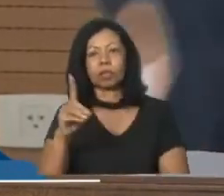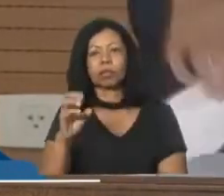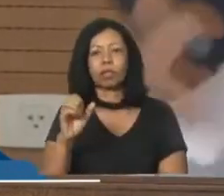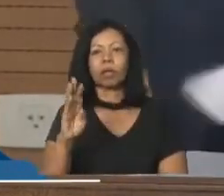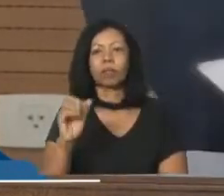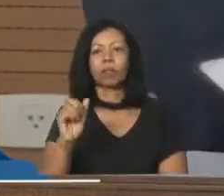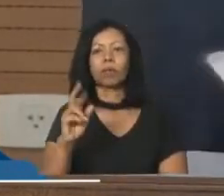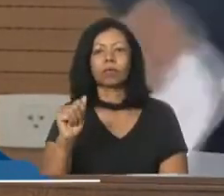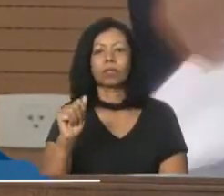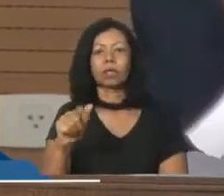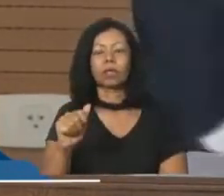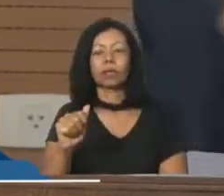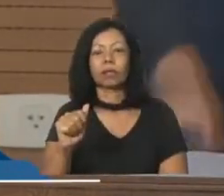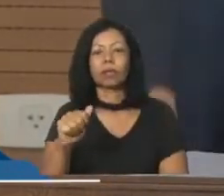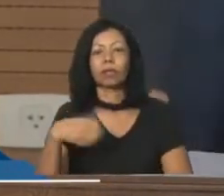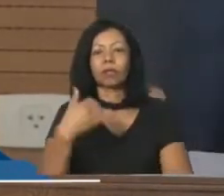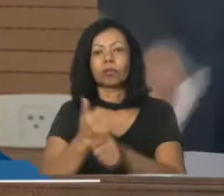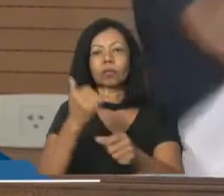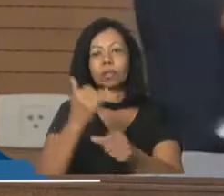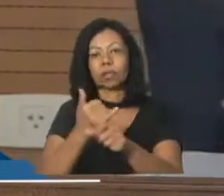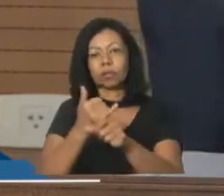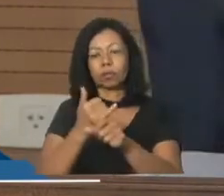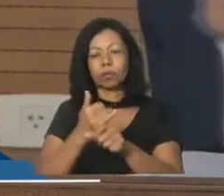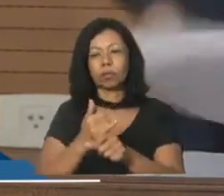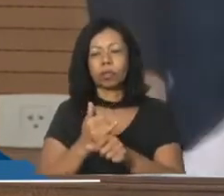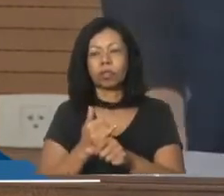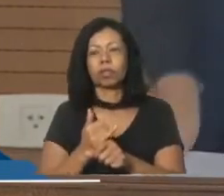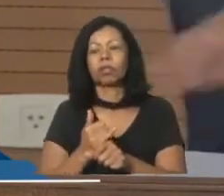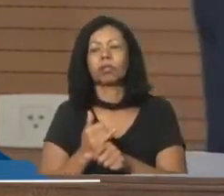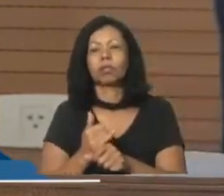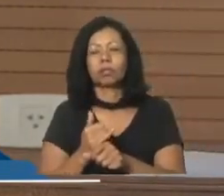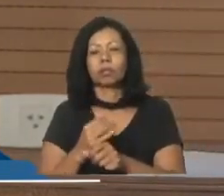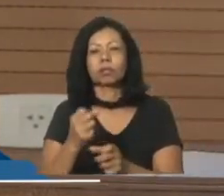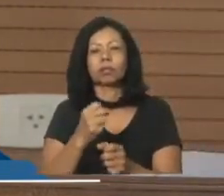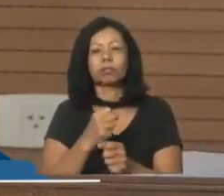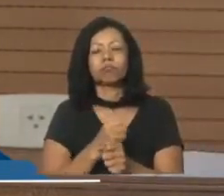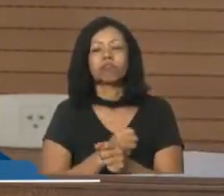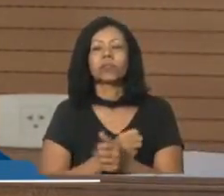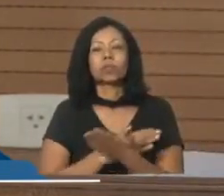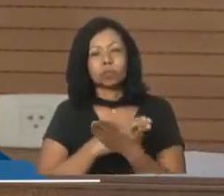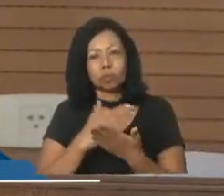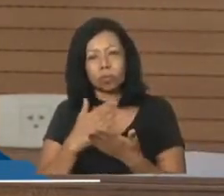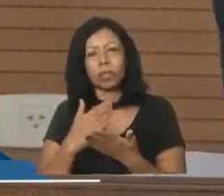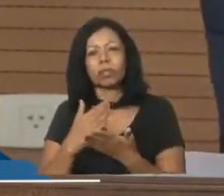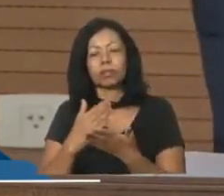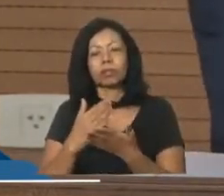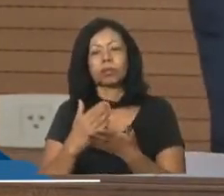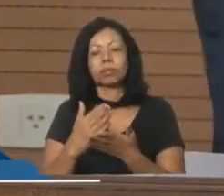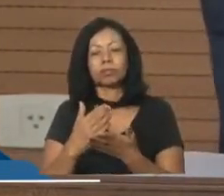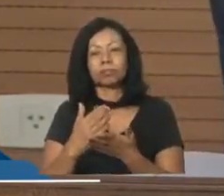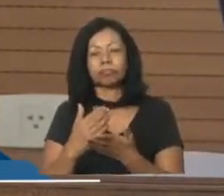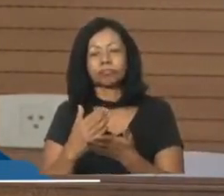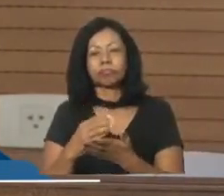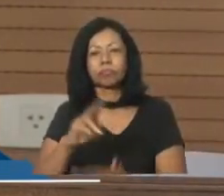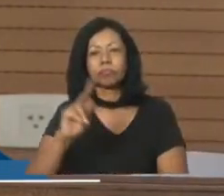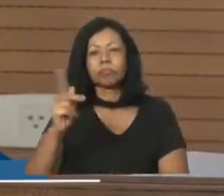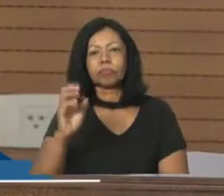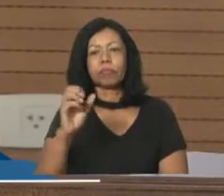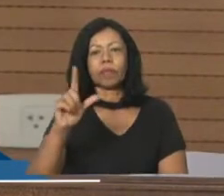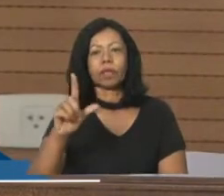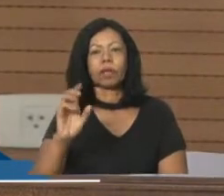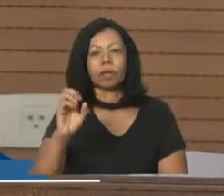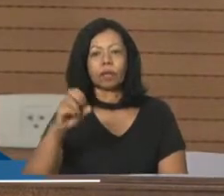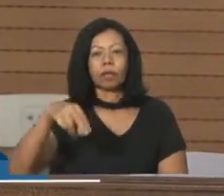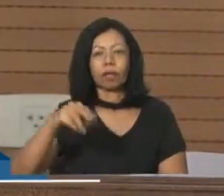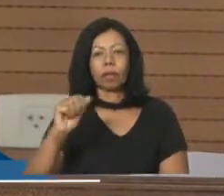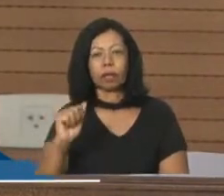Maria Santana, coordenadora dos anos iniciais, Helena Hora, professora de patinação,